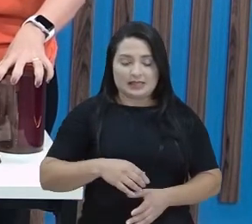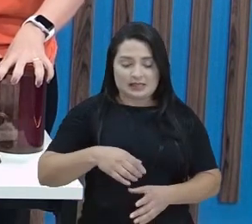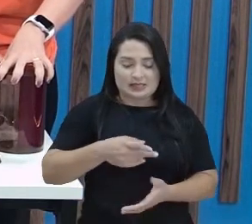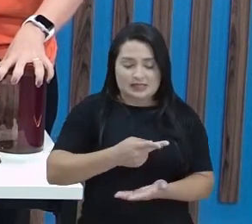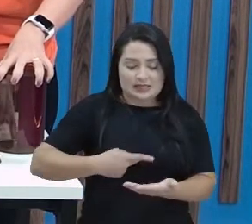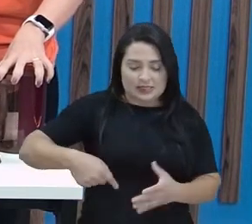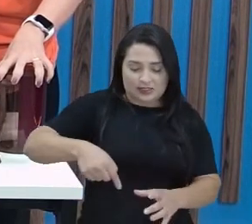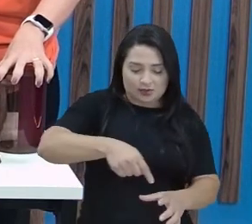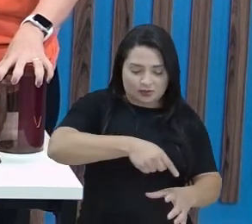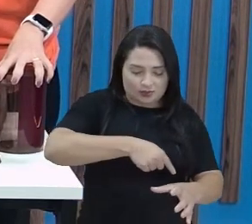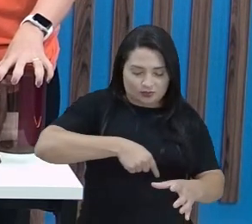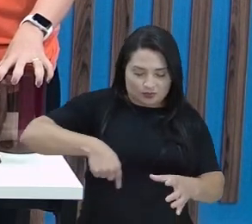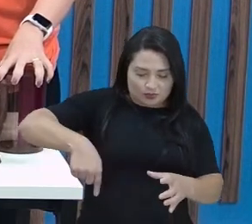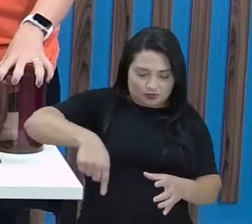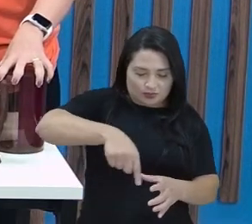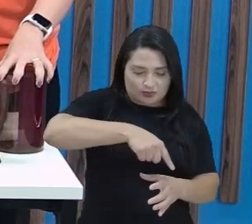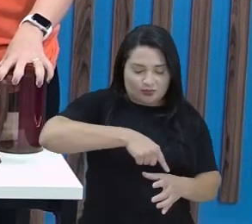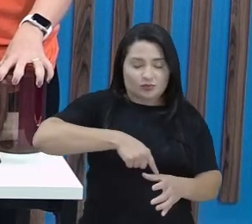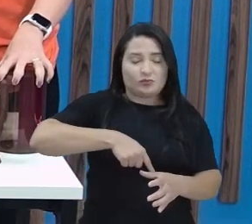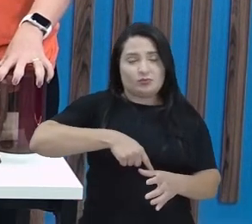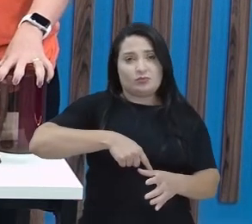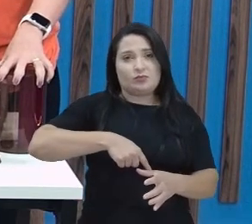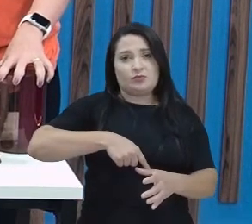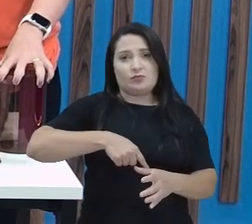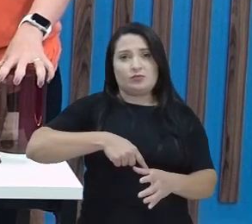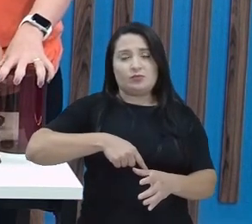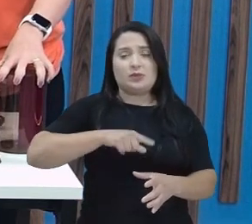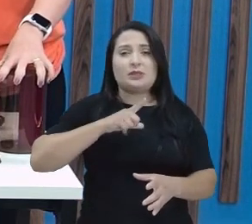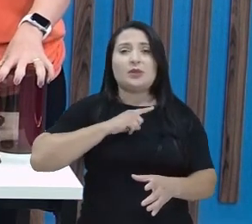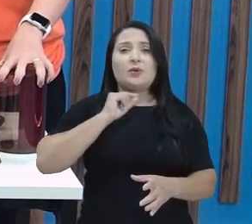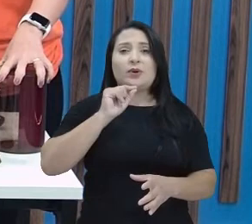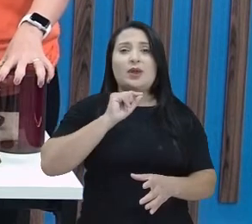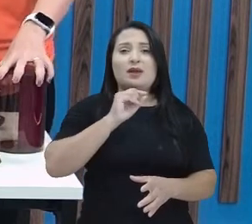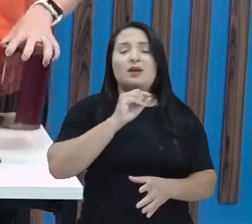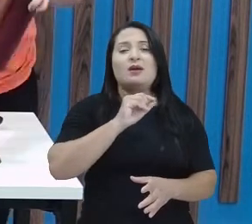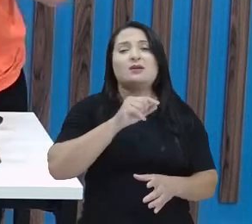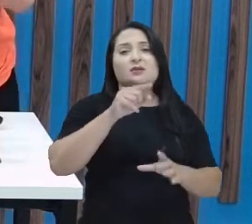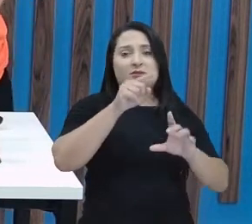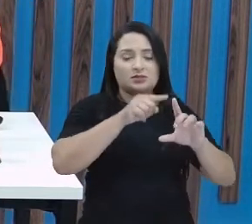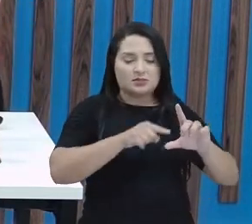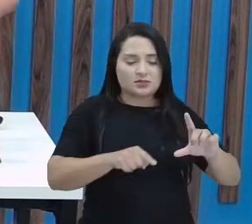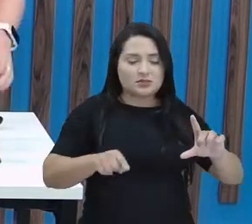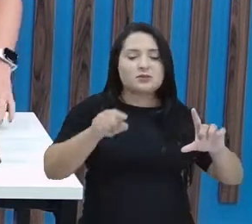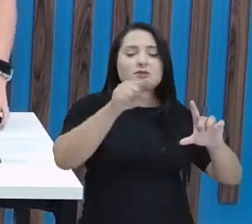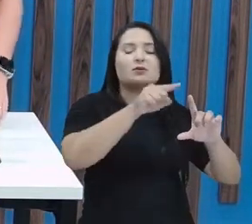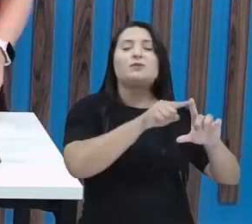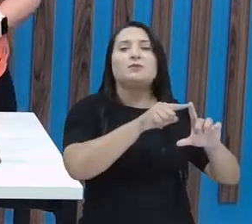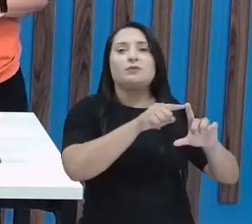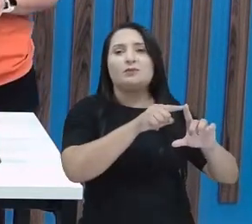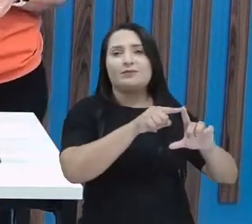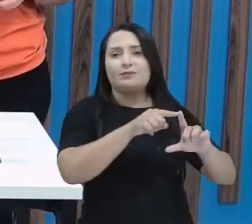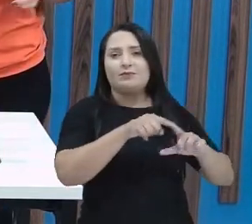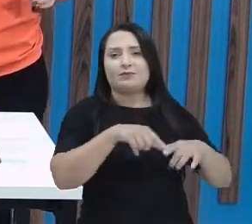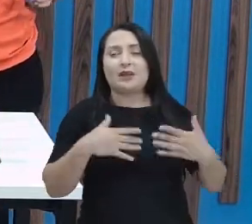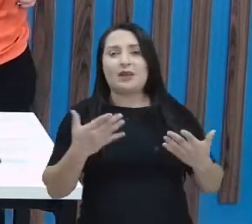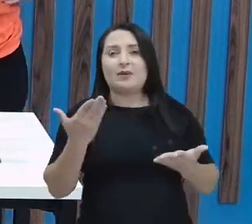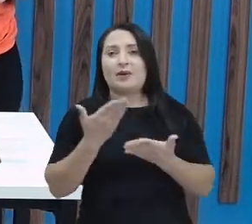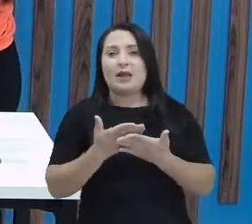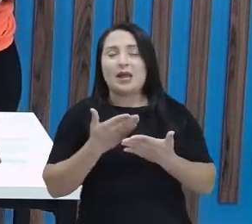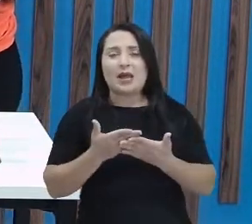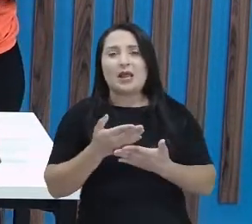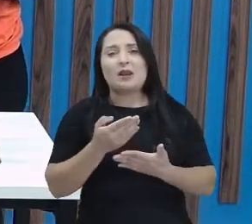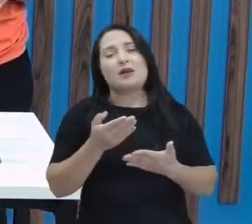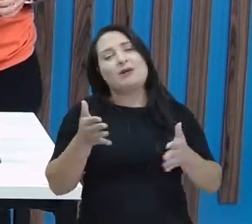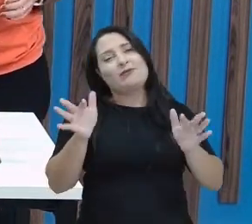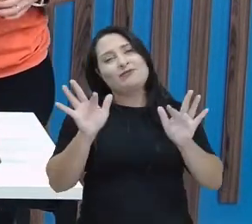aqui, ó. Se eu fizer o desenho aqui na mesa, eu vou ter o formato do círculo, tá certo? Então, nossa aula está